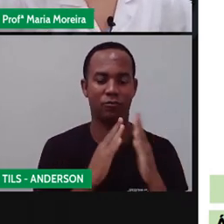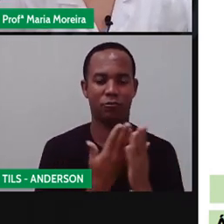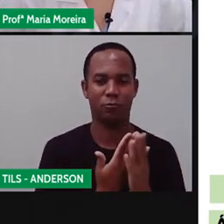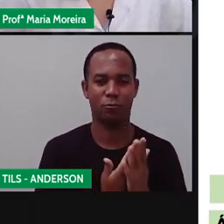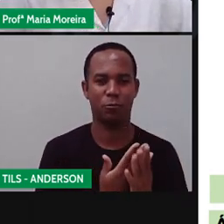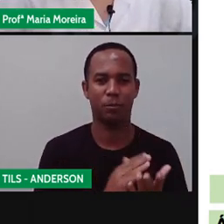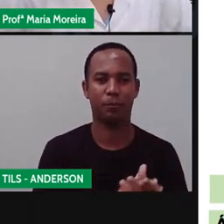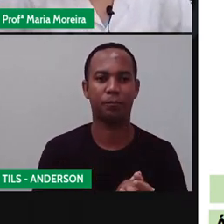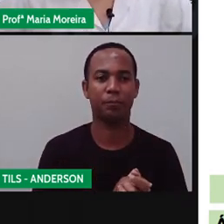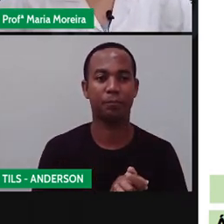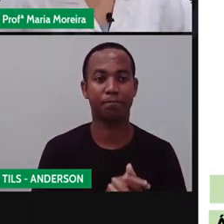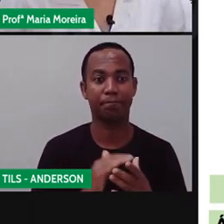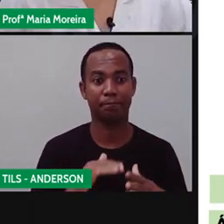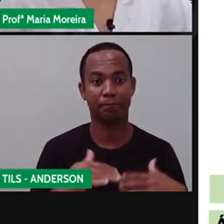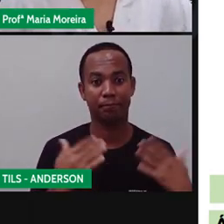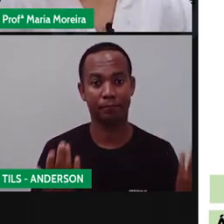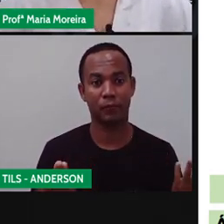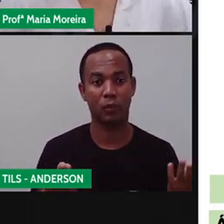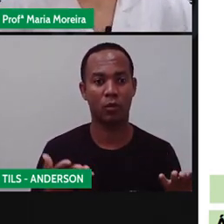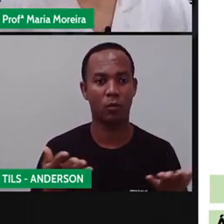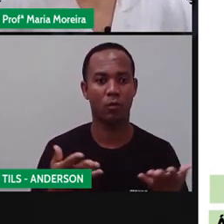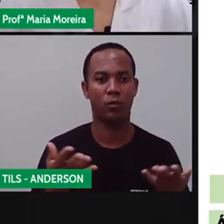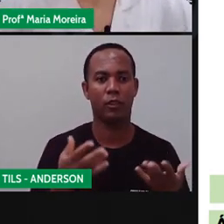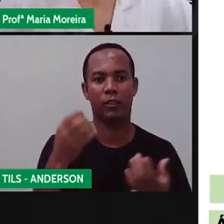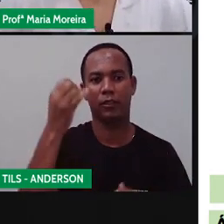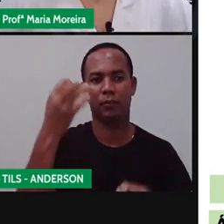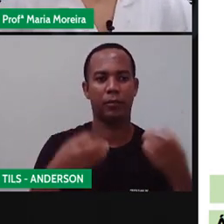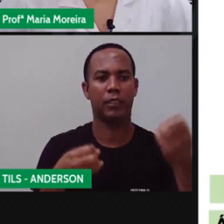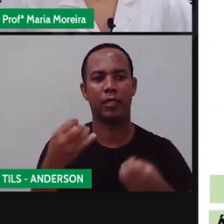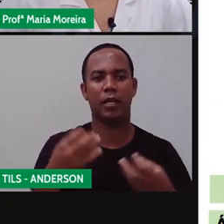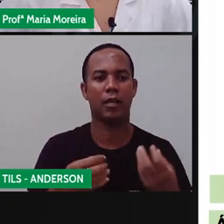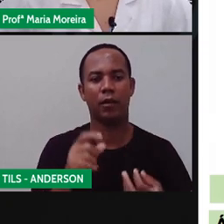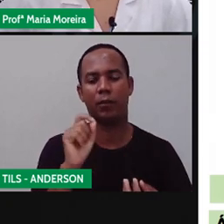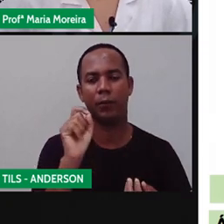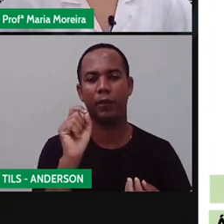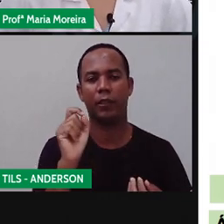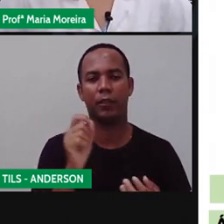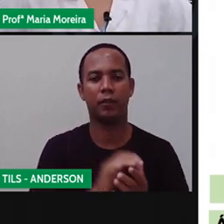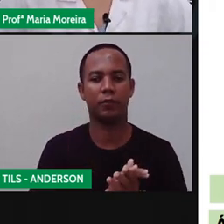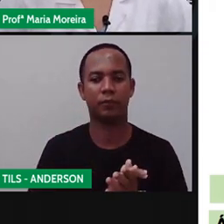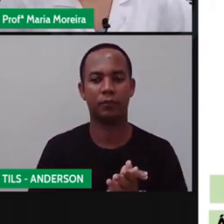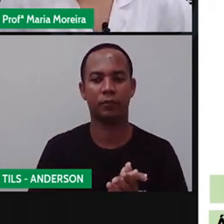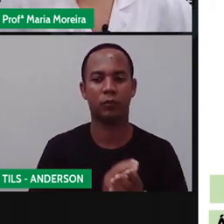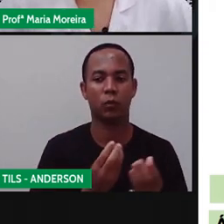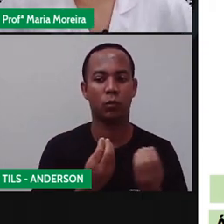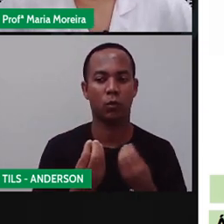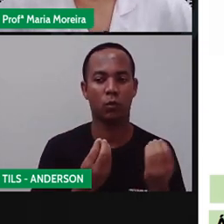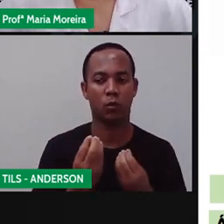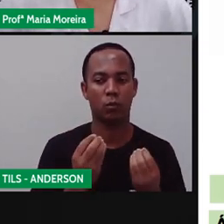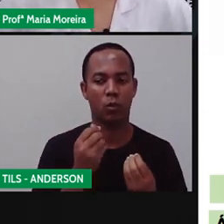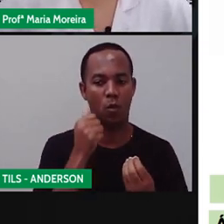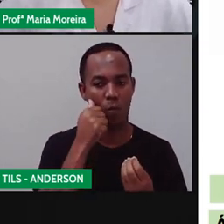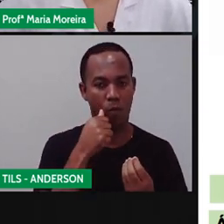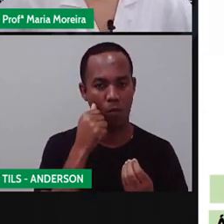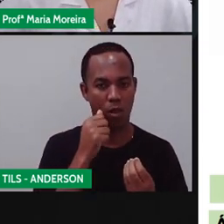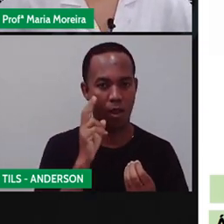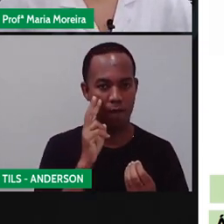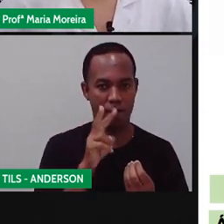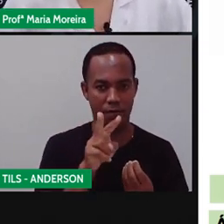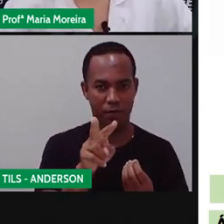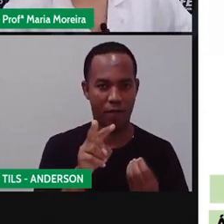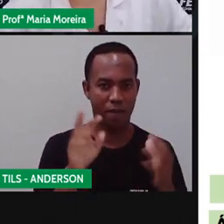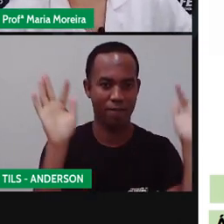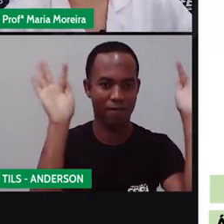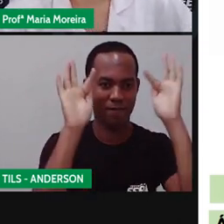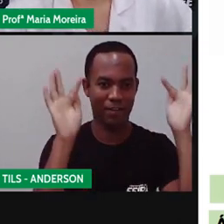Vamos lá. O que será que vamos falar hoje, né? Olha só para essa imagem, olha como essa moça está feliz. O que será que